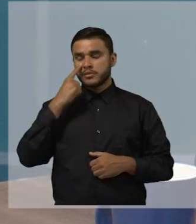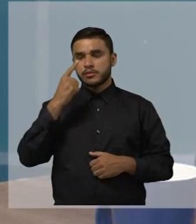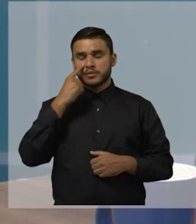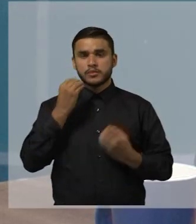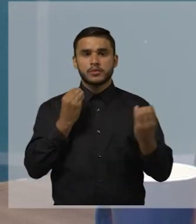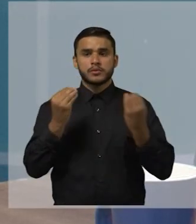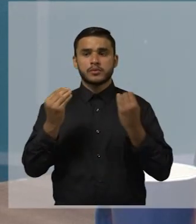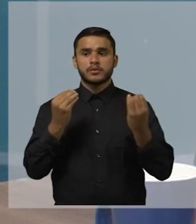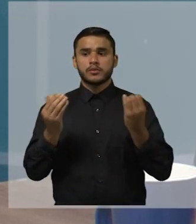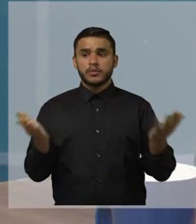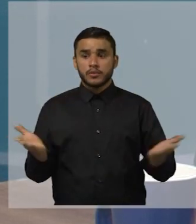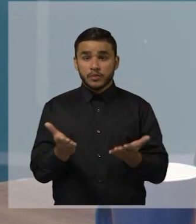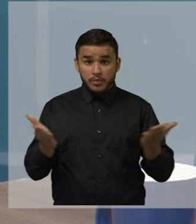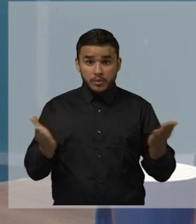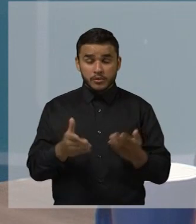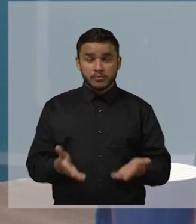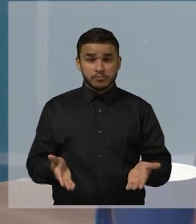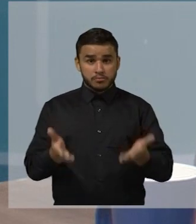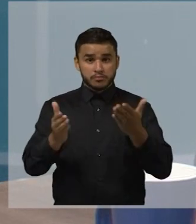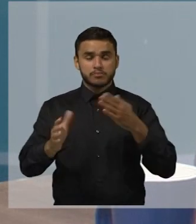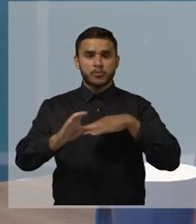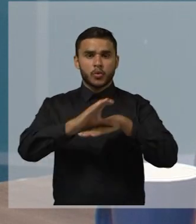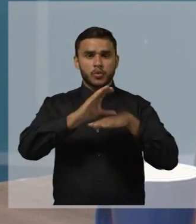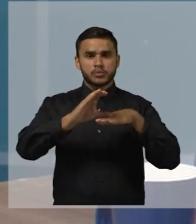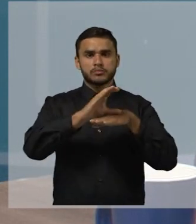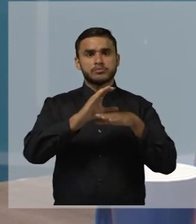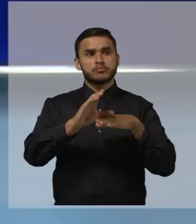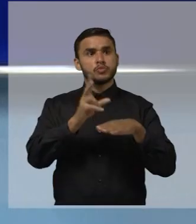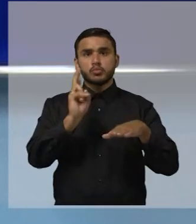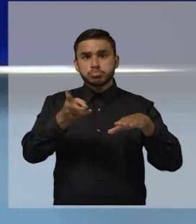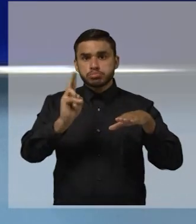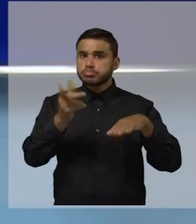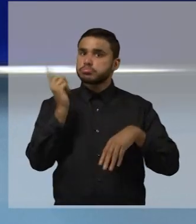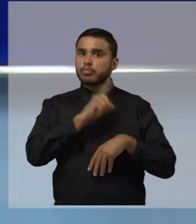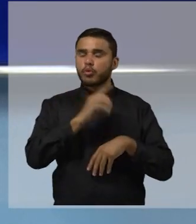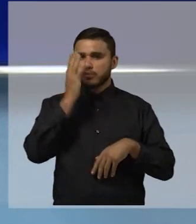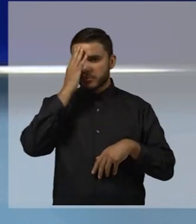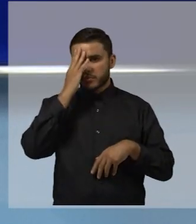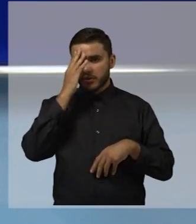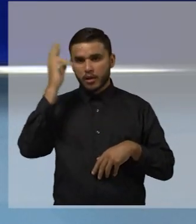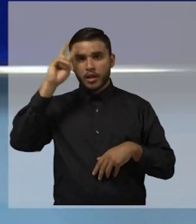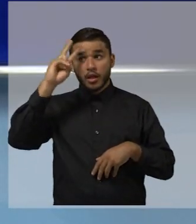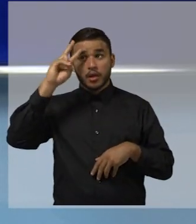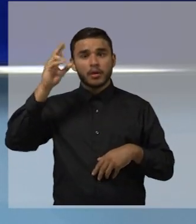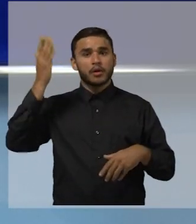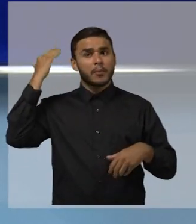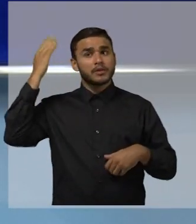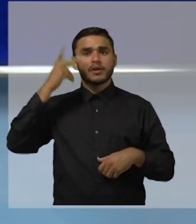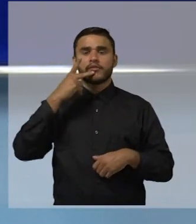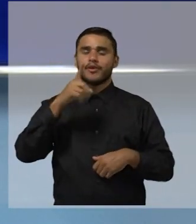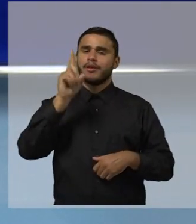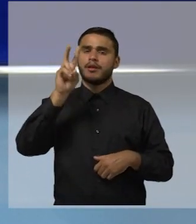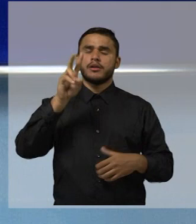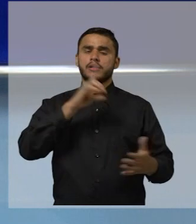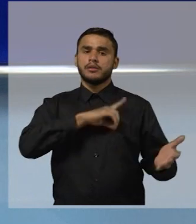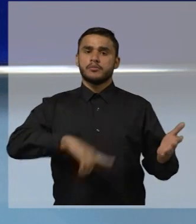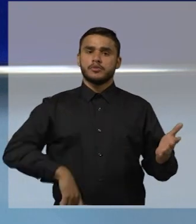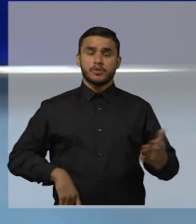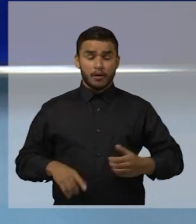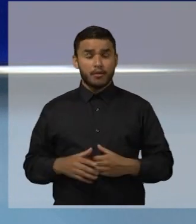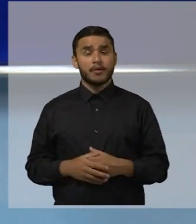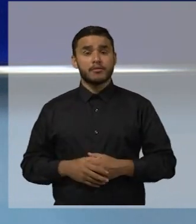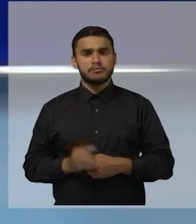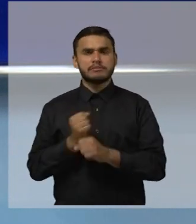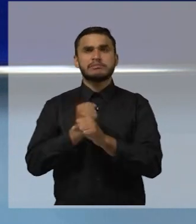constitucionais hoje estarem aí vigente, portanto, até agora, com todos os